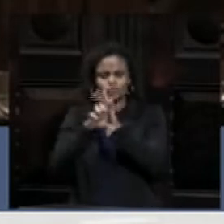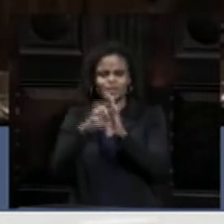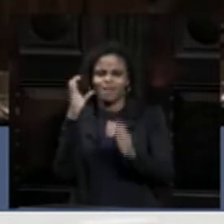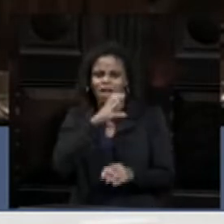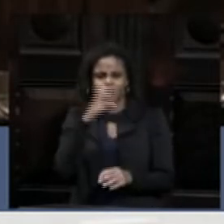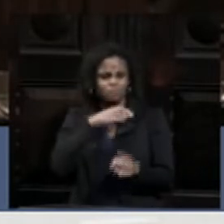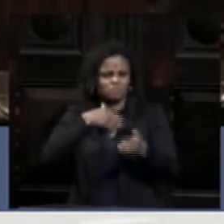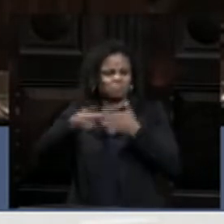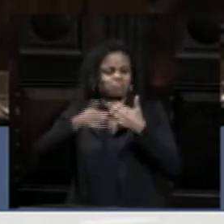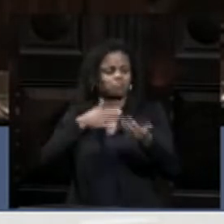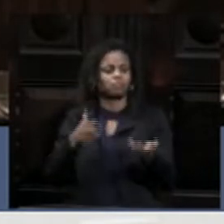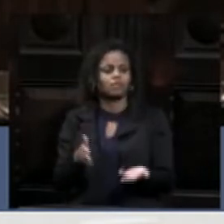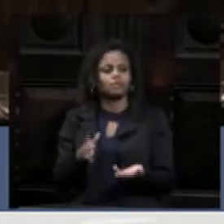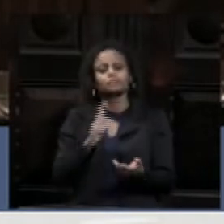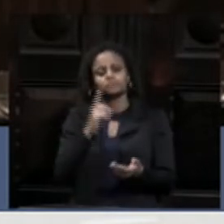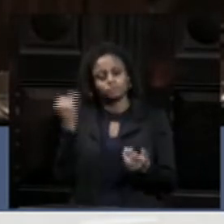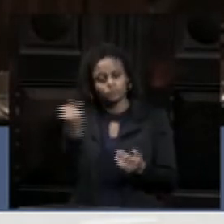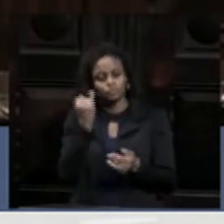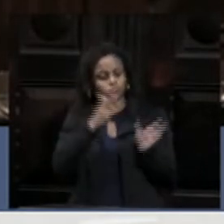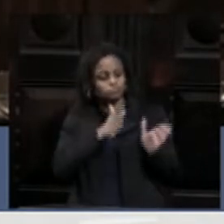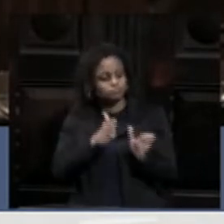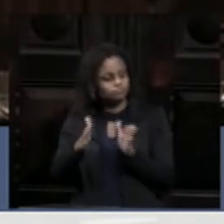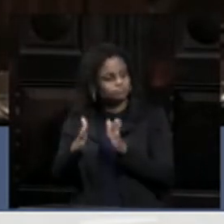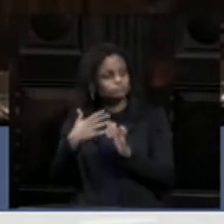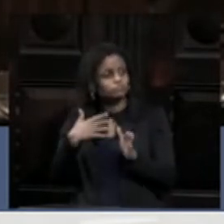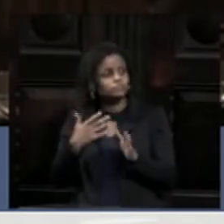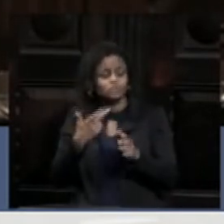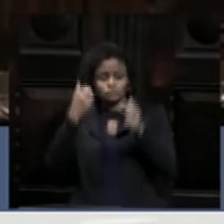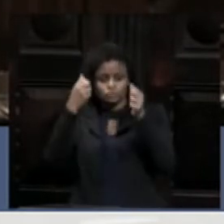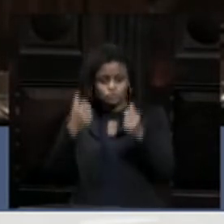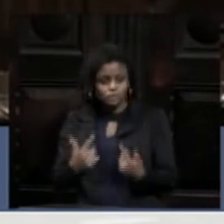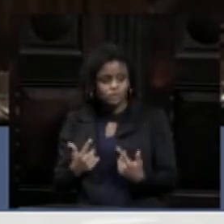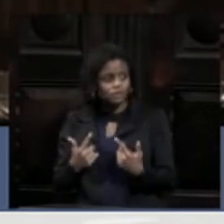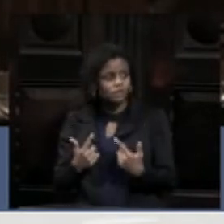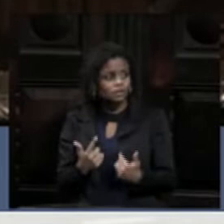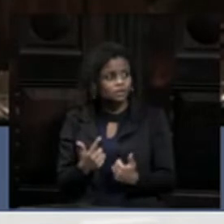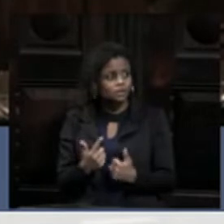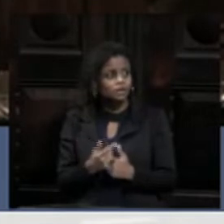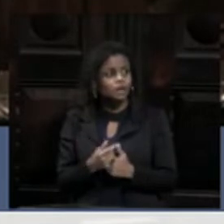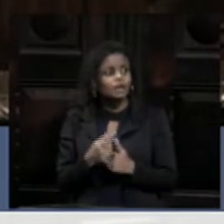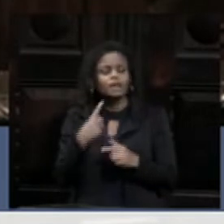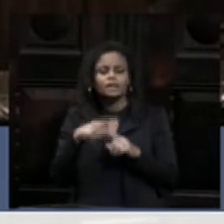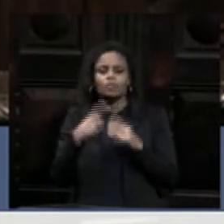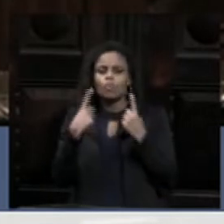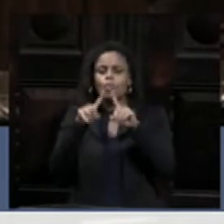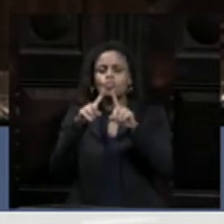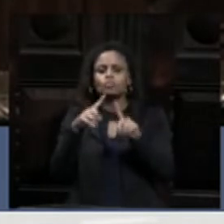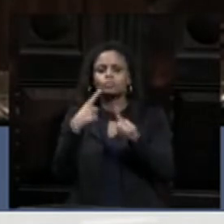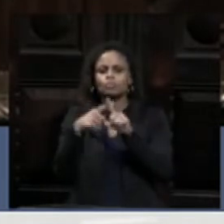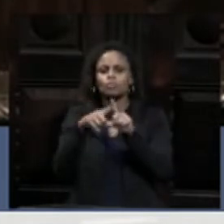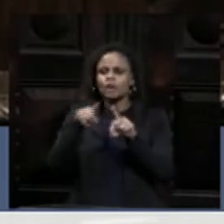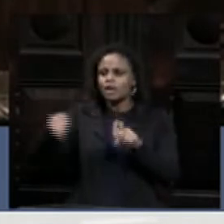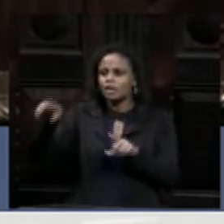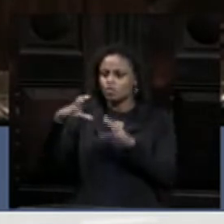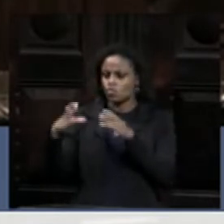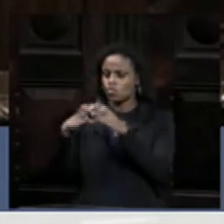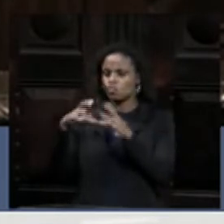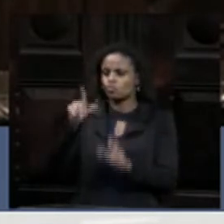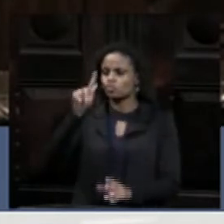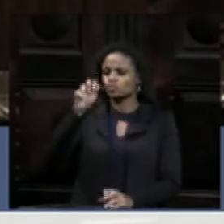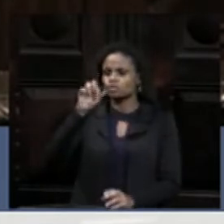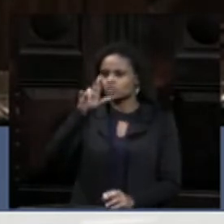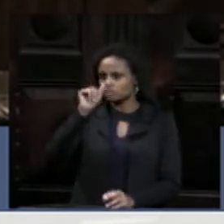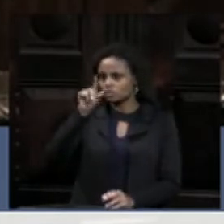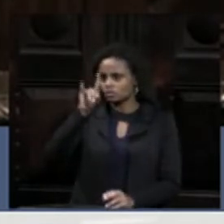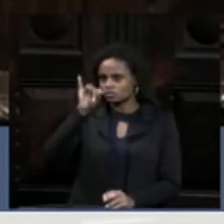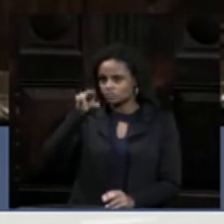minha contrariedade à questão, não pelos geraldinos, óbvio que não, mas pelas questões